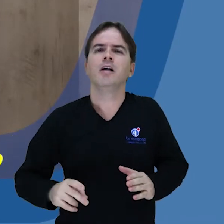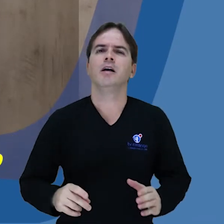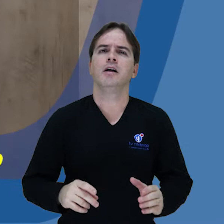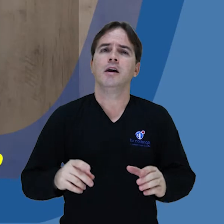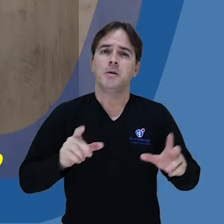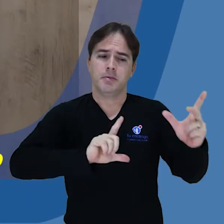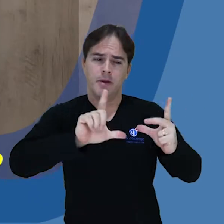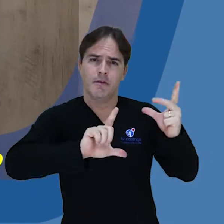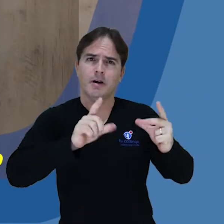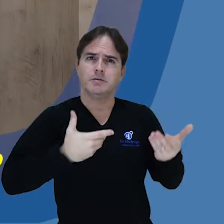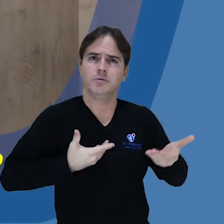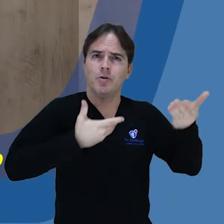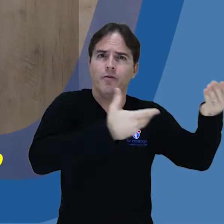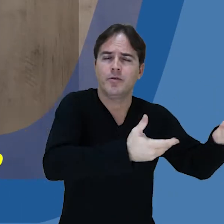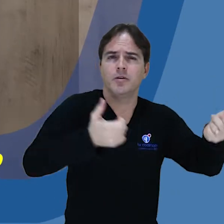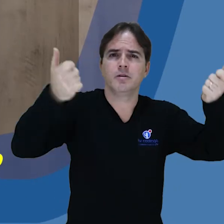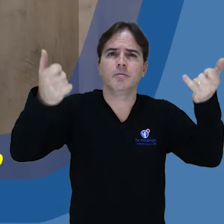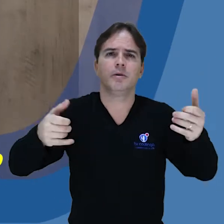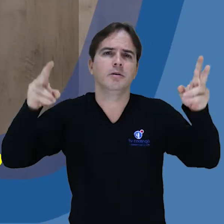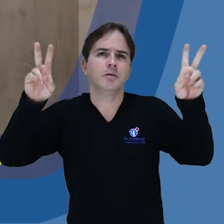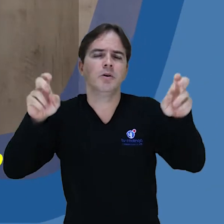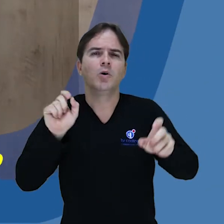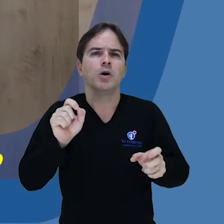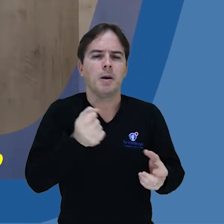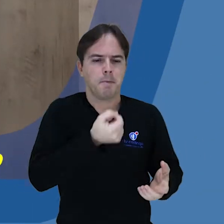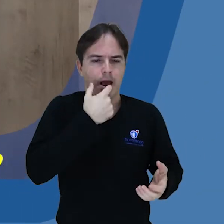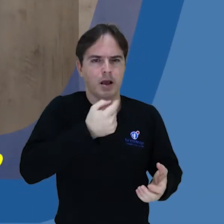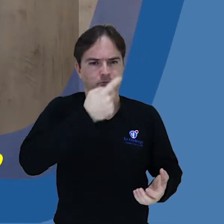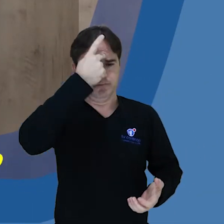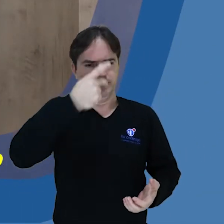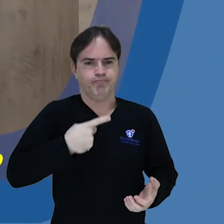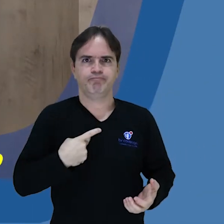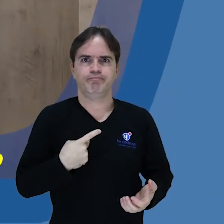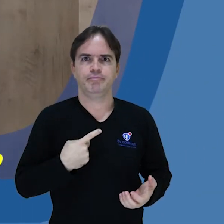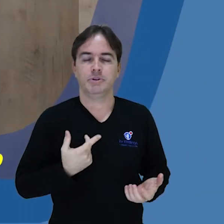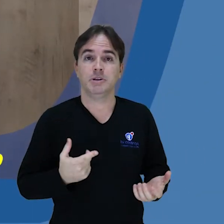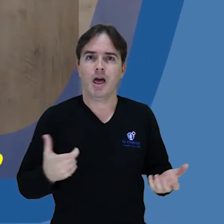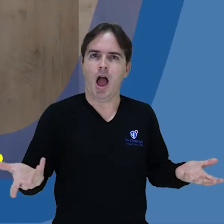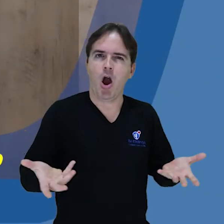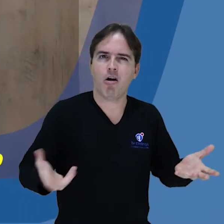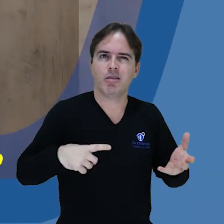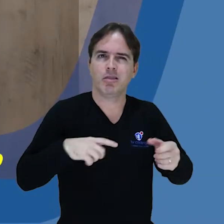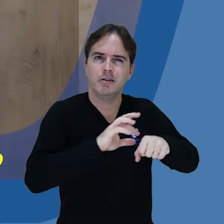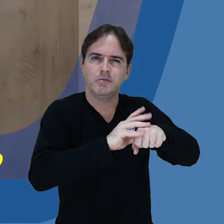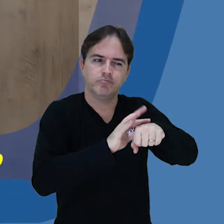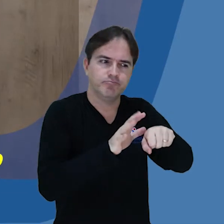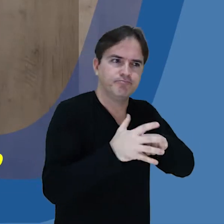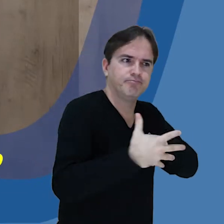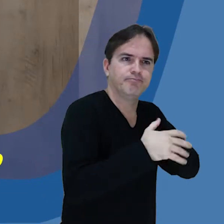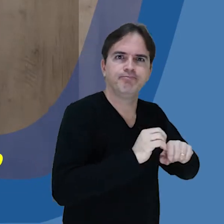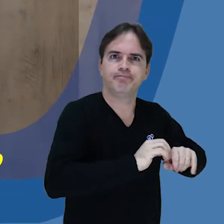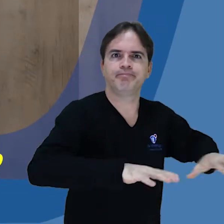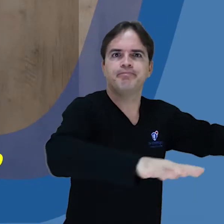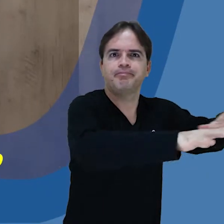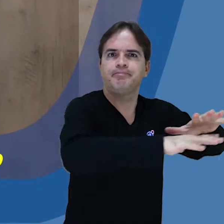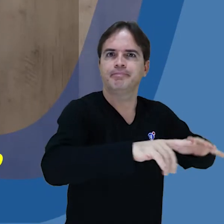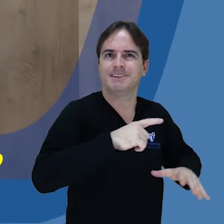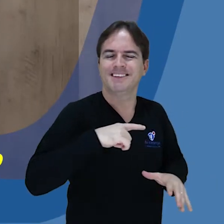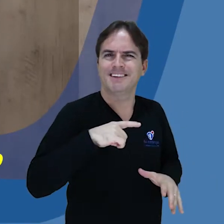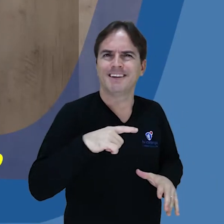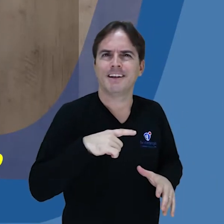da automedicação. Nesse momento nós estamos vivendo de pandemia, com os primeiros casos confirmados do coronavírus,